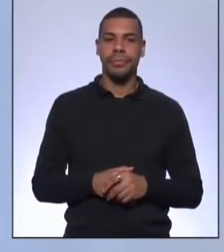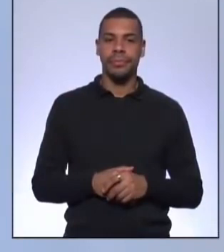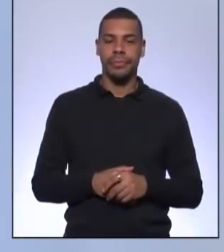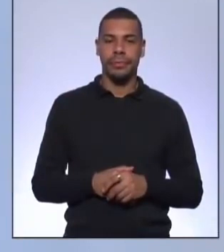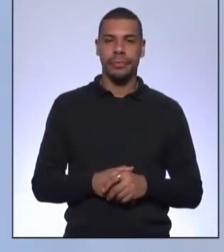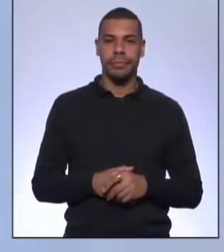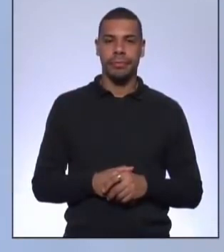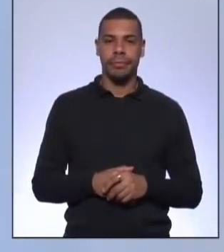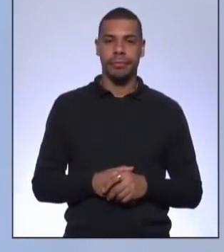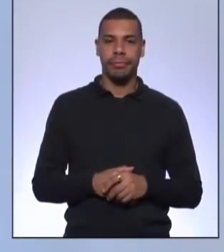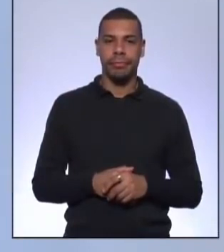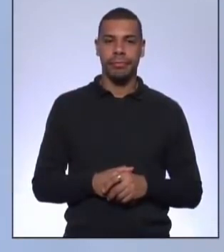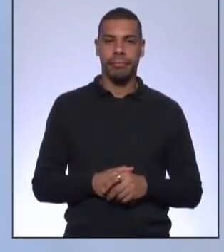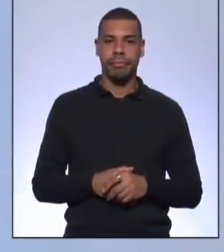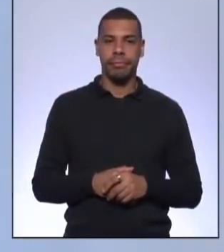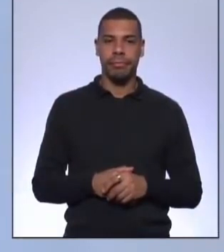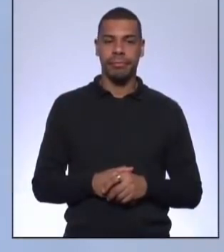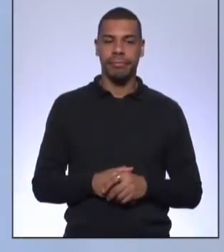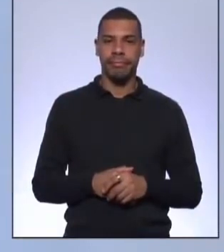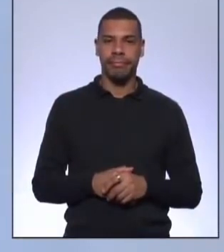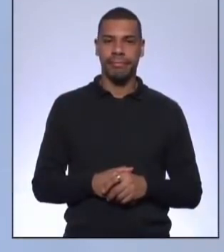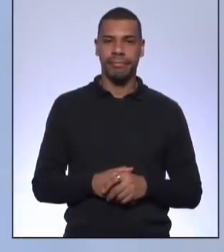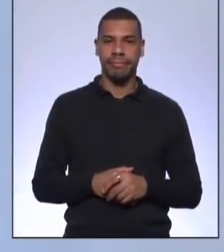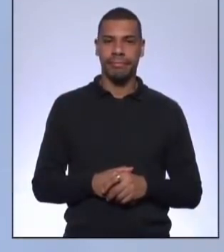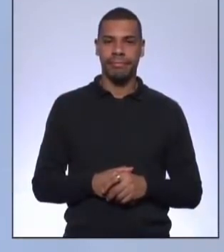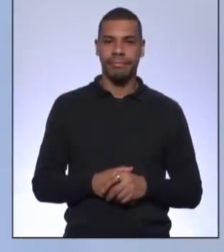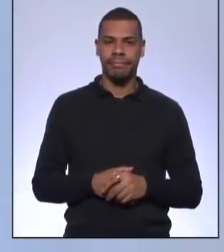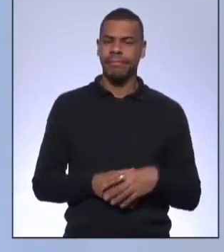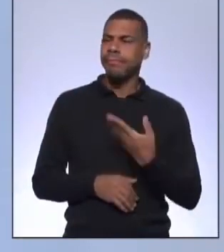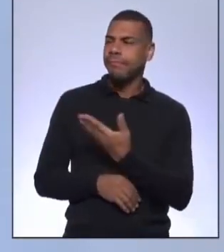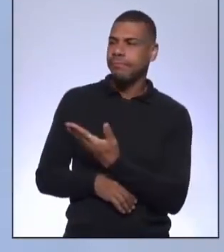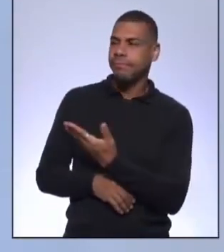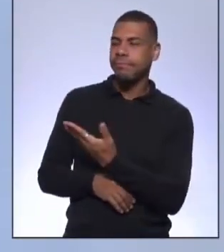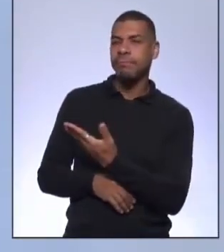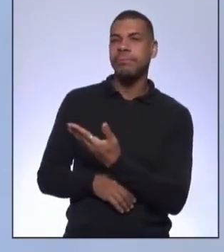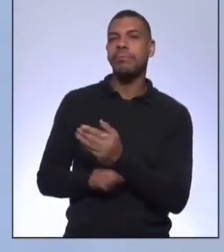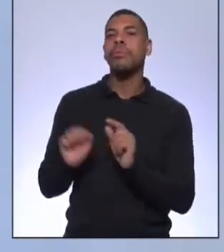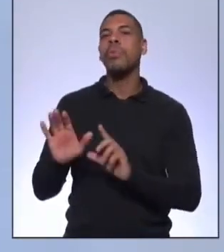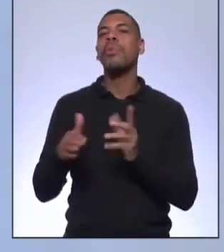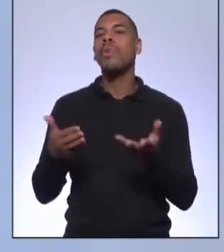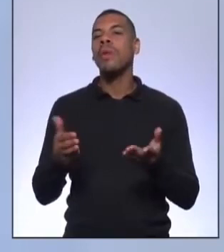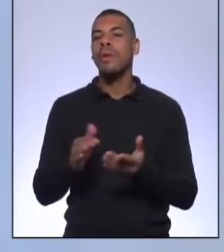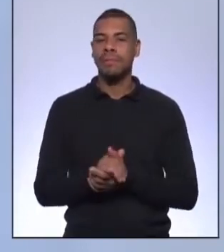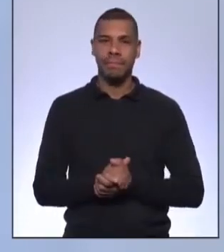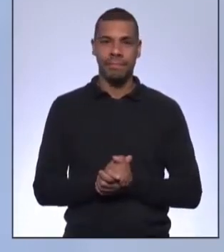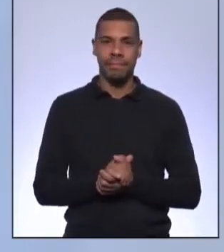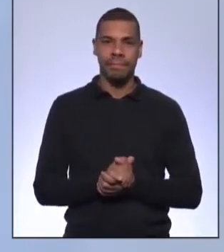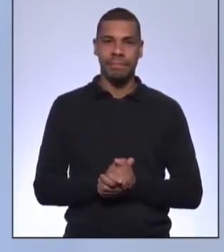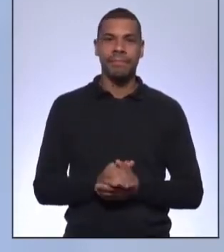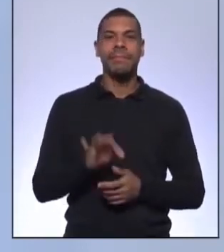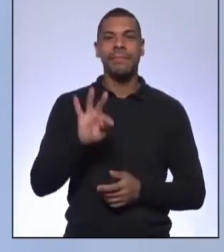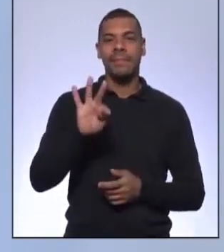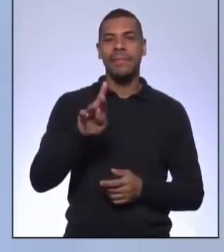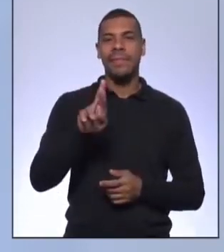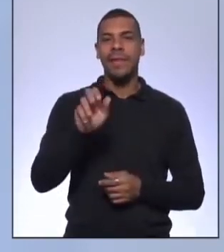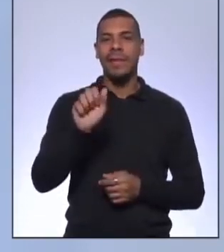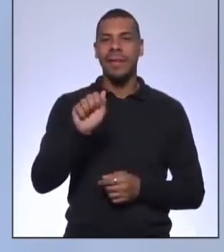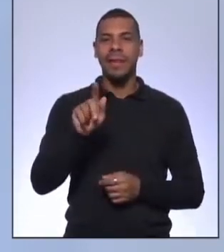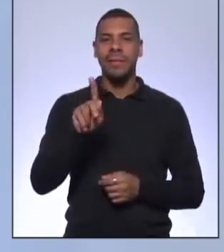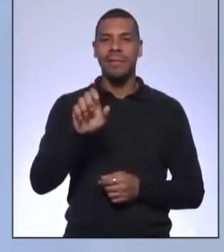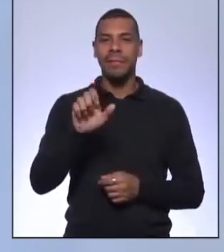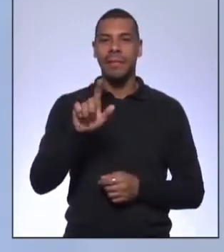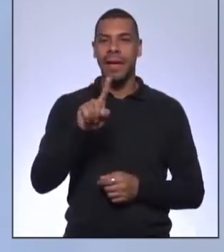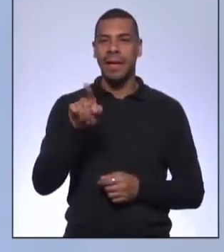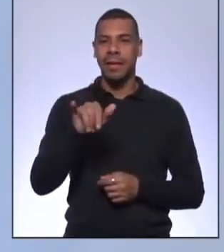reforçar. Tá. Jonas, que figura é essa? Eu acho que é um trapézio. É um trapézio. Então, a figura